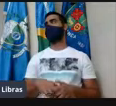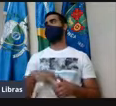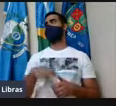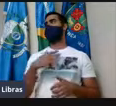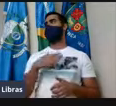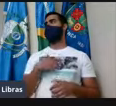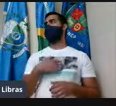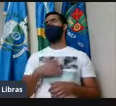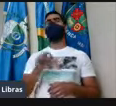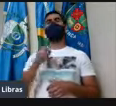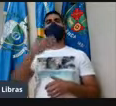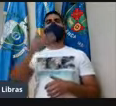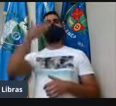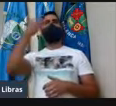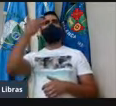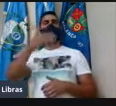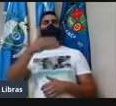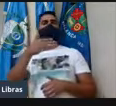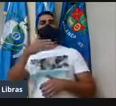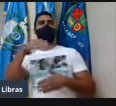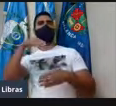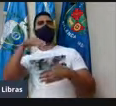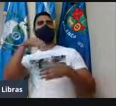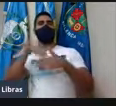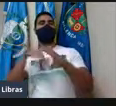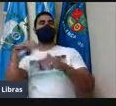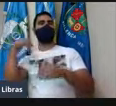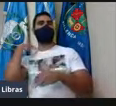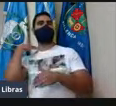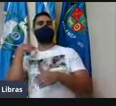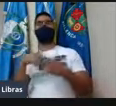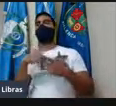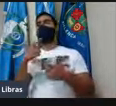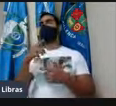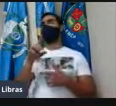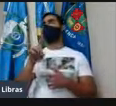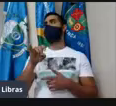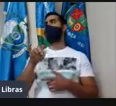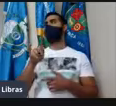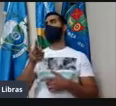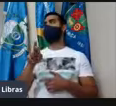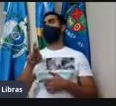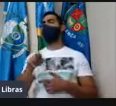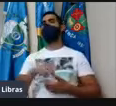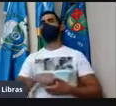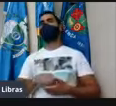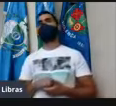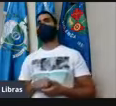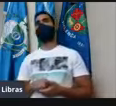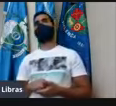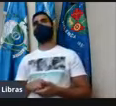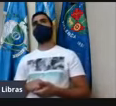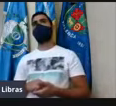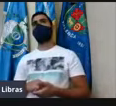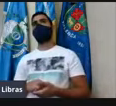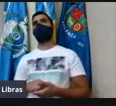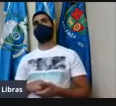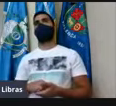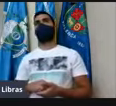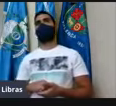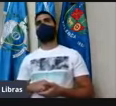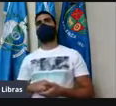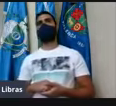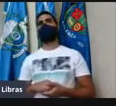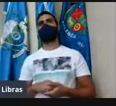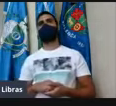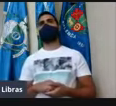Especificamente são os comprovantes de depósito. Perfeito. Já que não está no DIPR, os comprovantes de depósito, isso que eu quero. Muito obrigada, então. Acho que eu já encerrei, né,